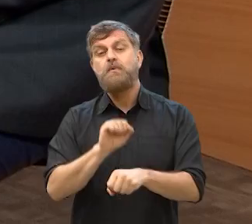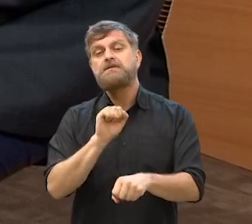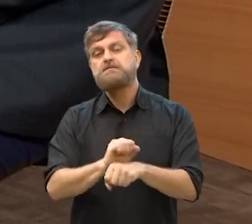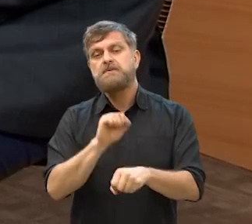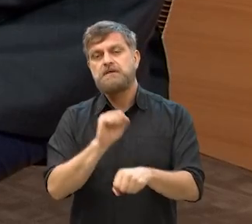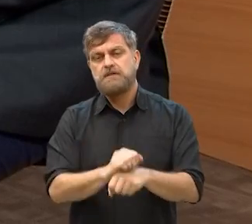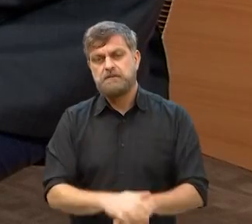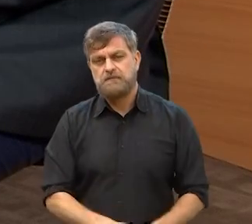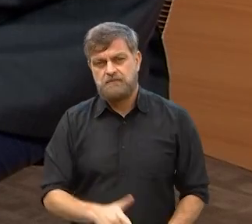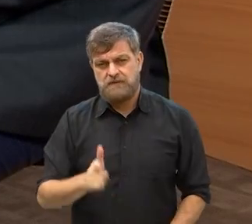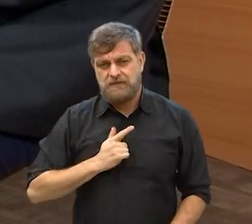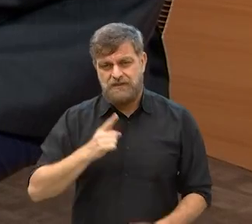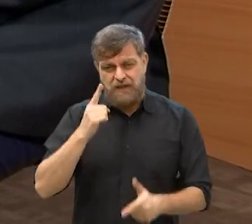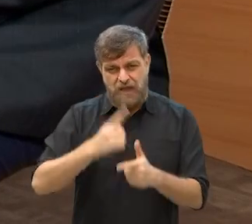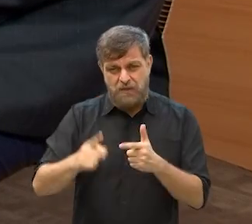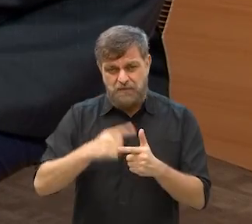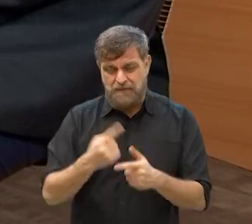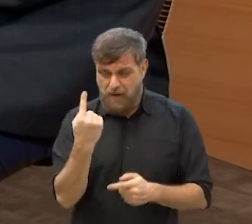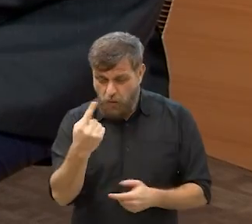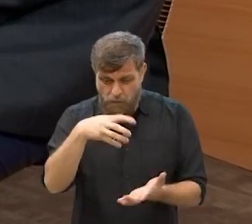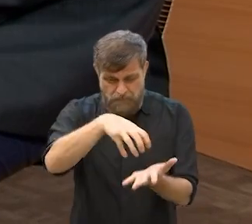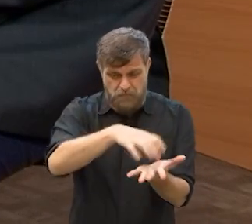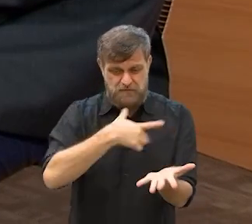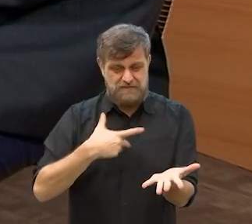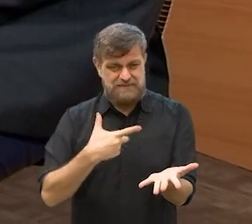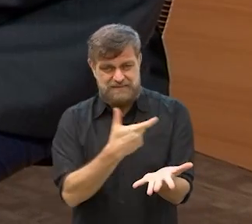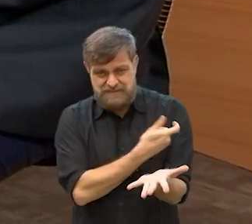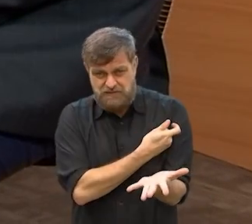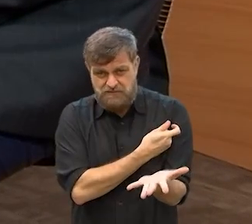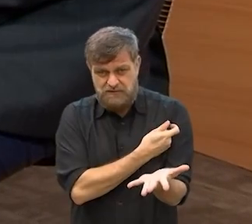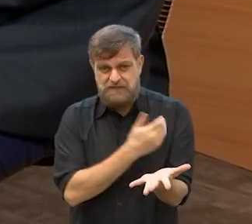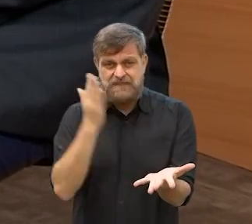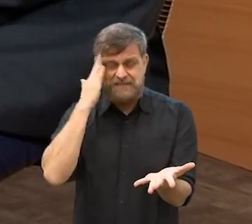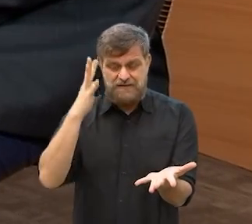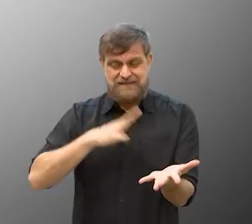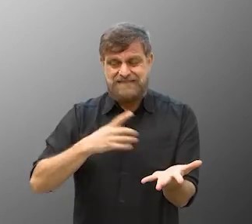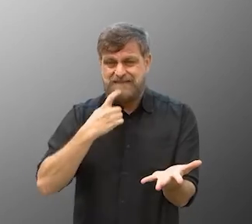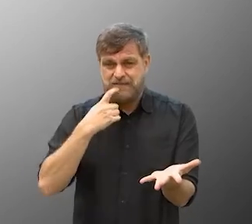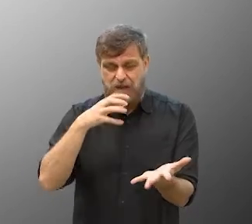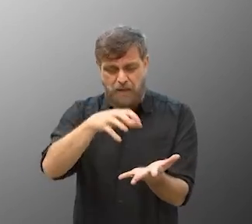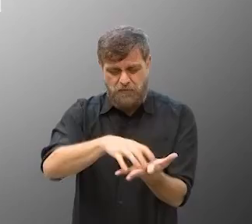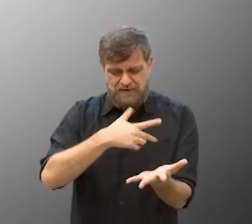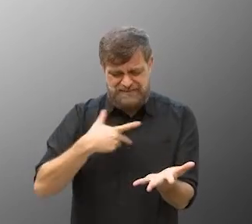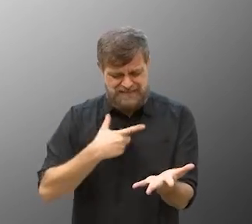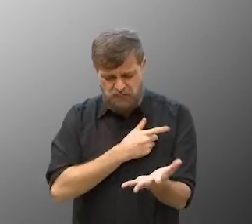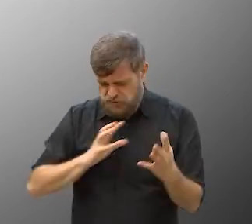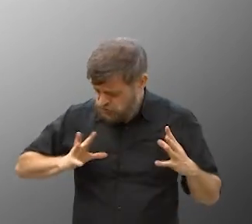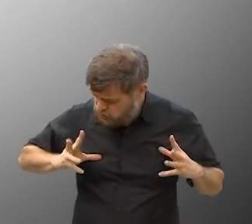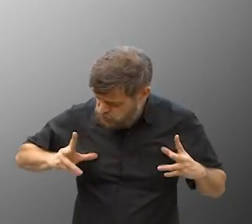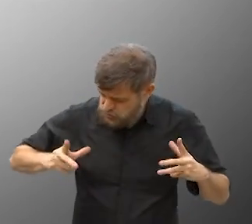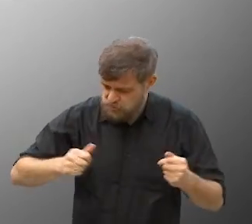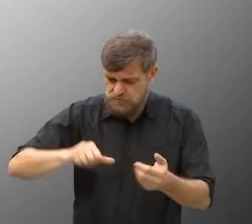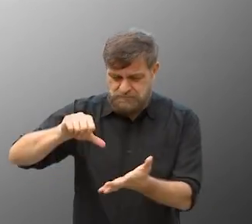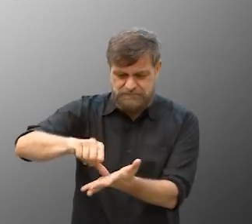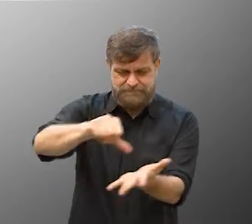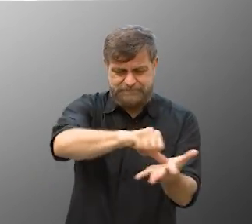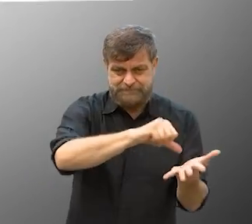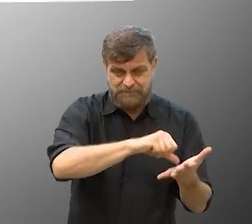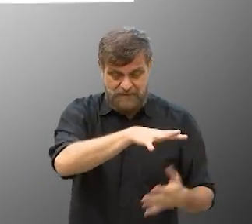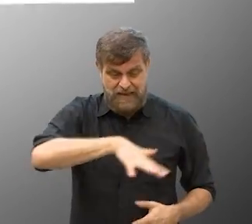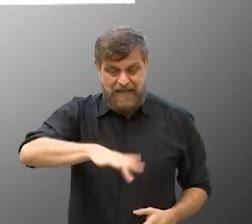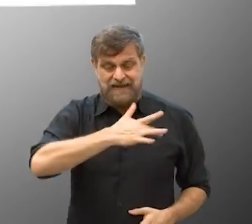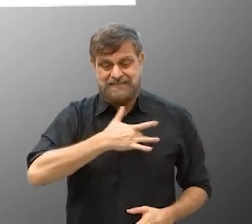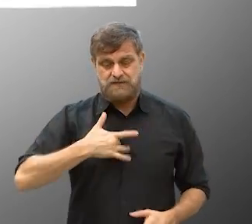isso, a gente percebe que não é um problema só de um posto, né? Acaba sendo de todos os postos de saúde. É um problema de toda a rede pública,